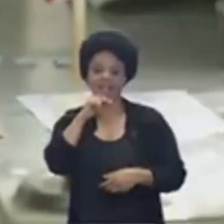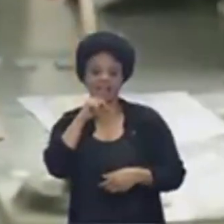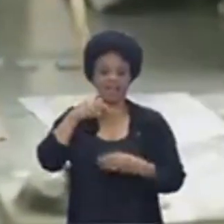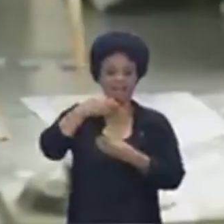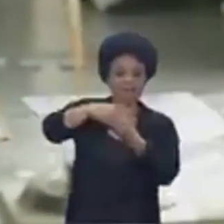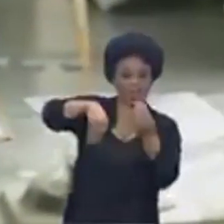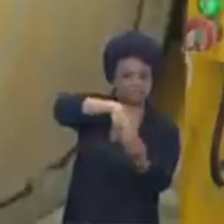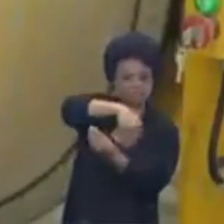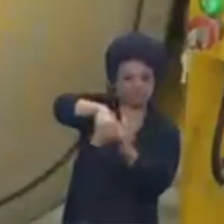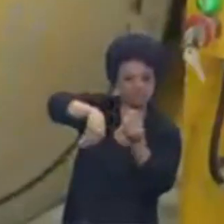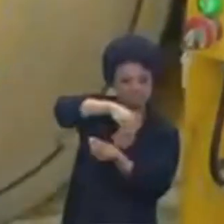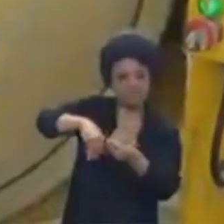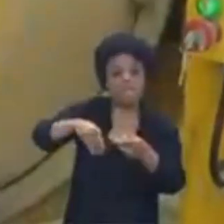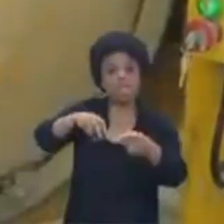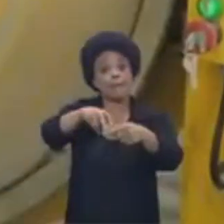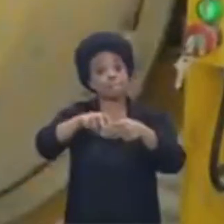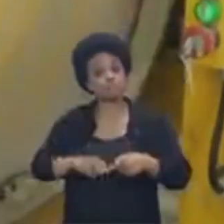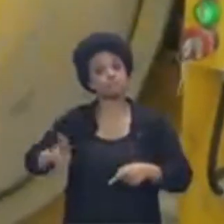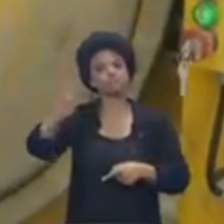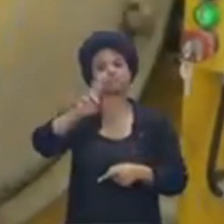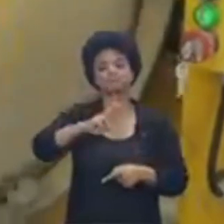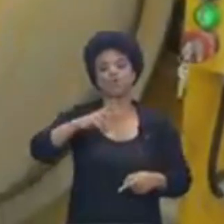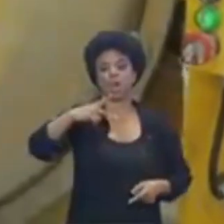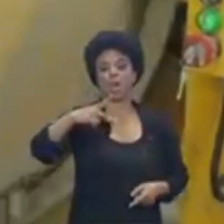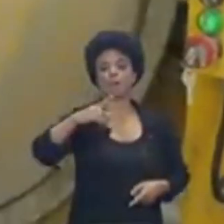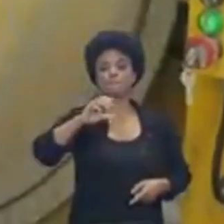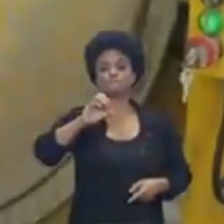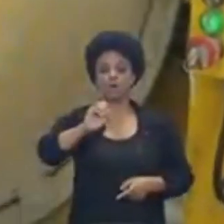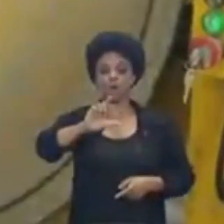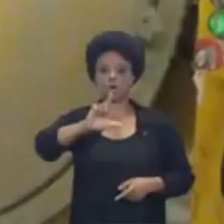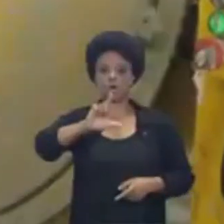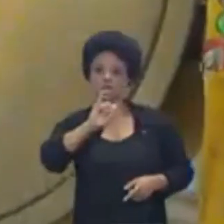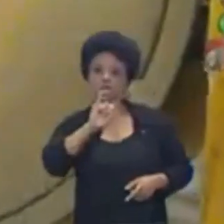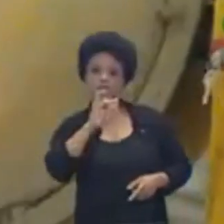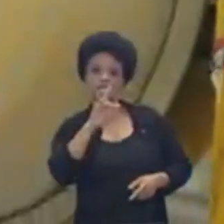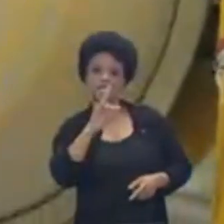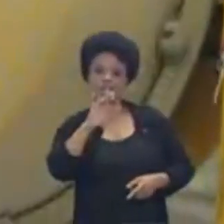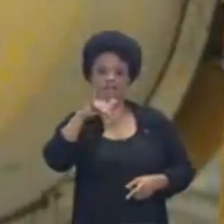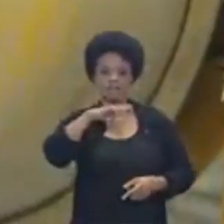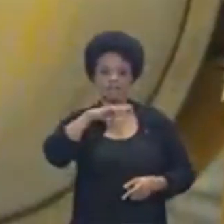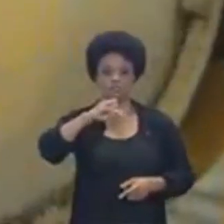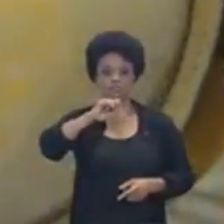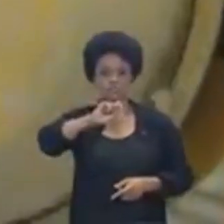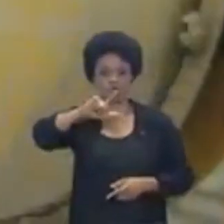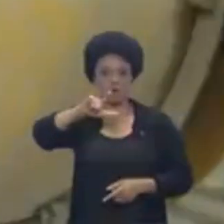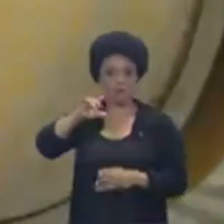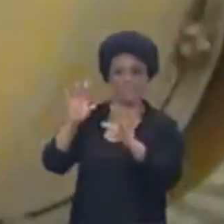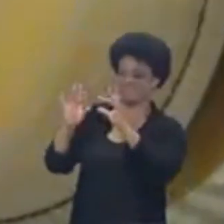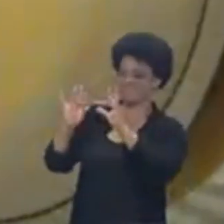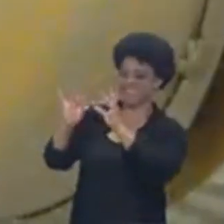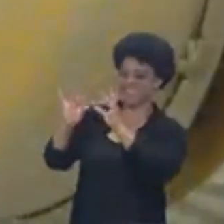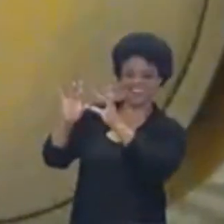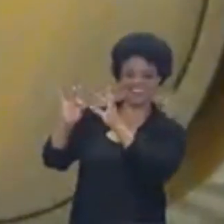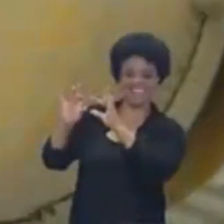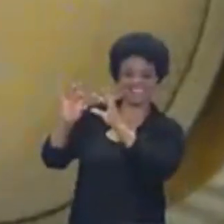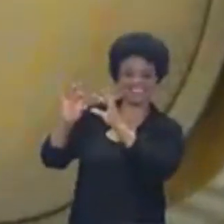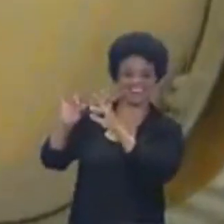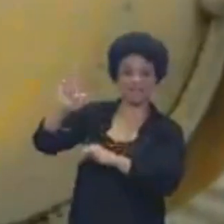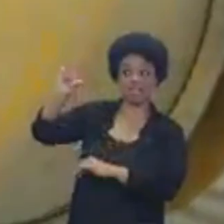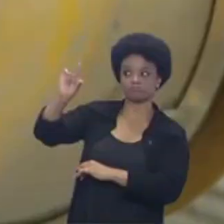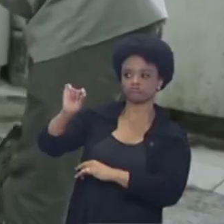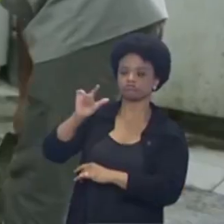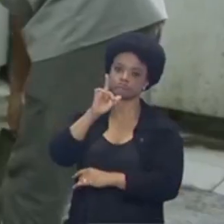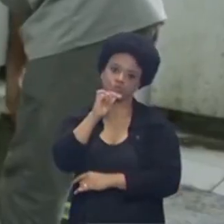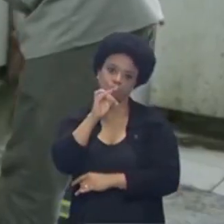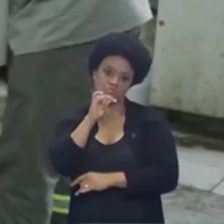o polifuncional aumenta a trabalhabilidade do concreto, permitindo então uma redução da quantidade de água na